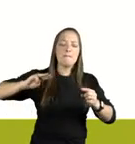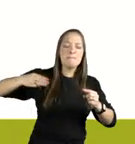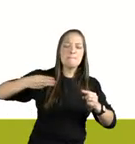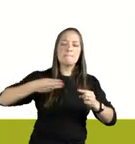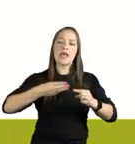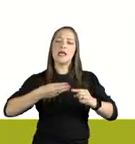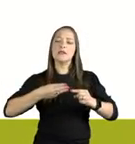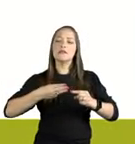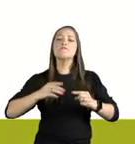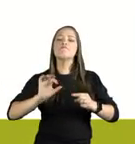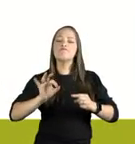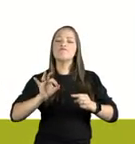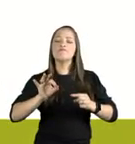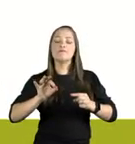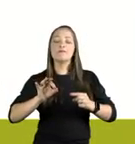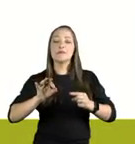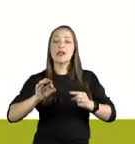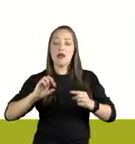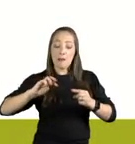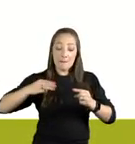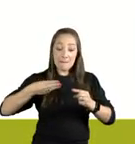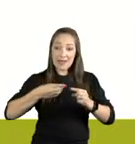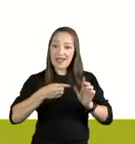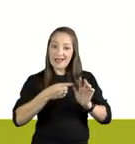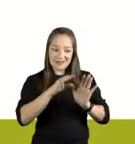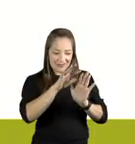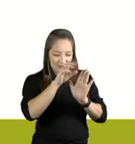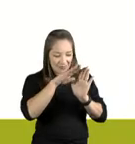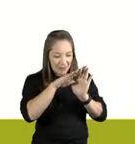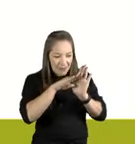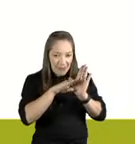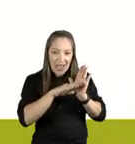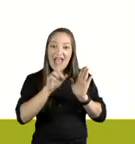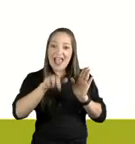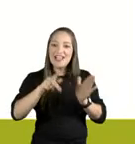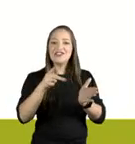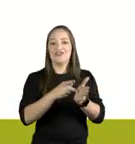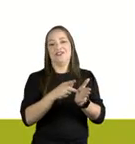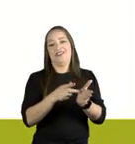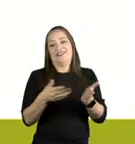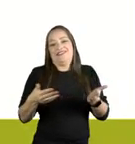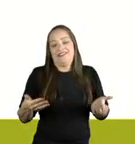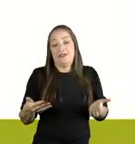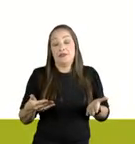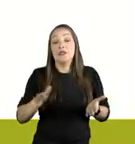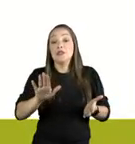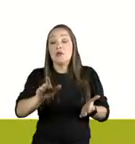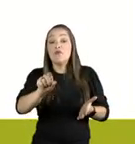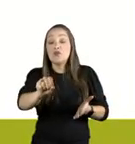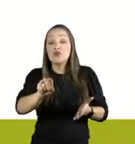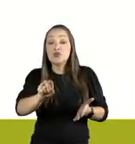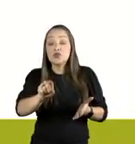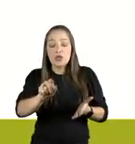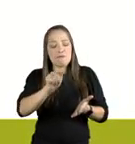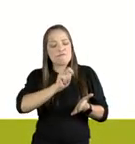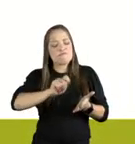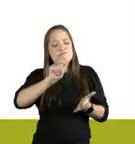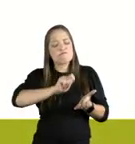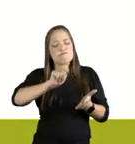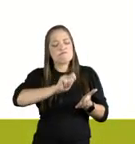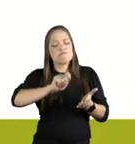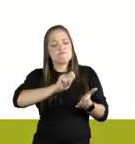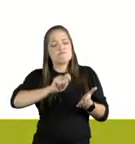porque metas, elas são palpáveis, elas são factíveis. Então, coloque planos